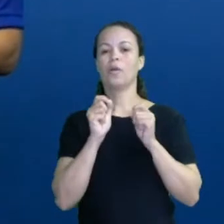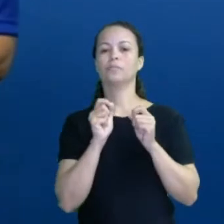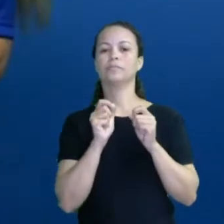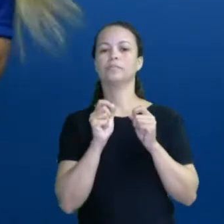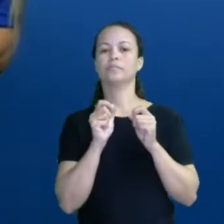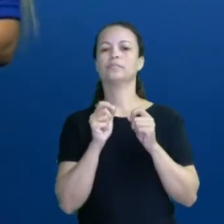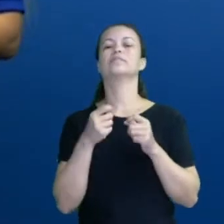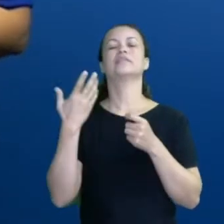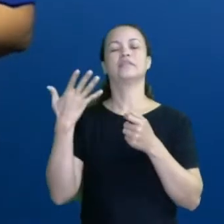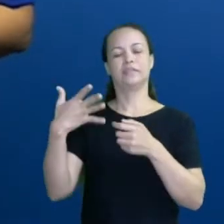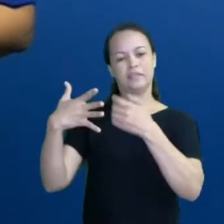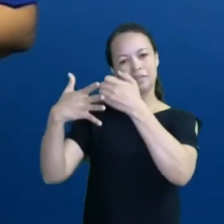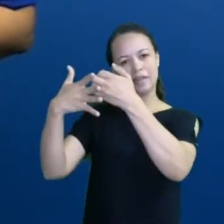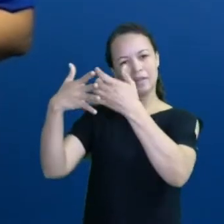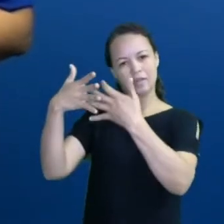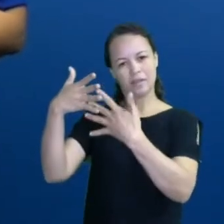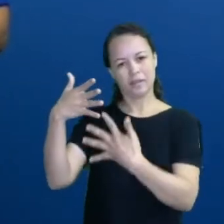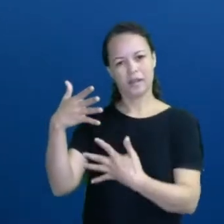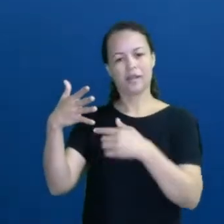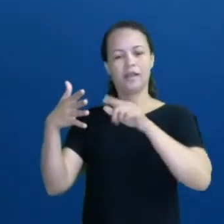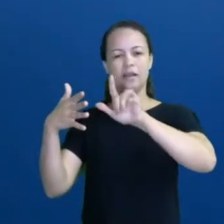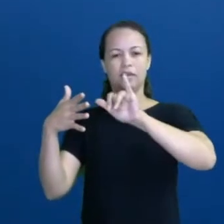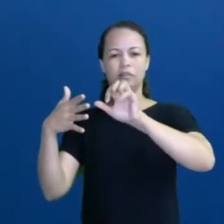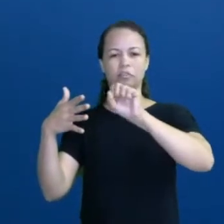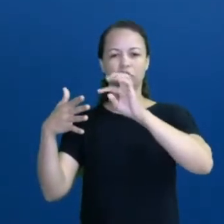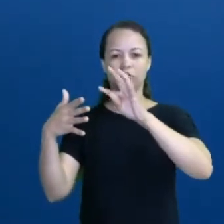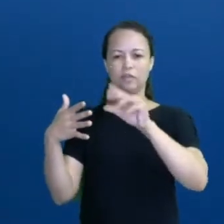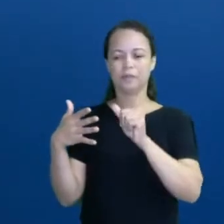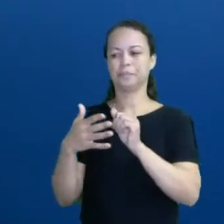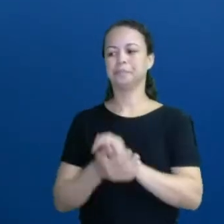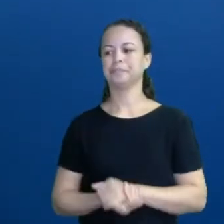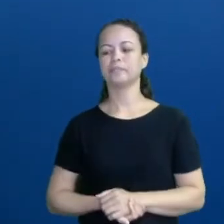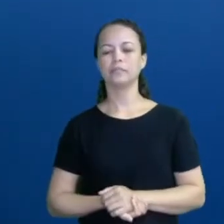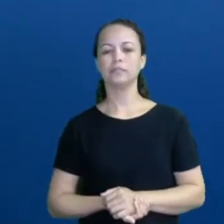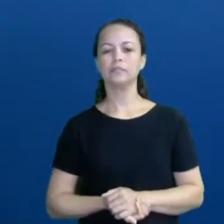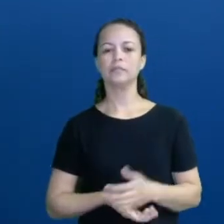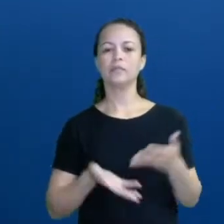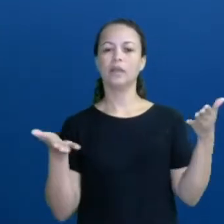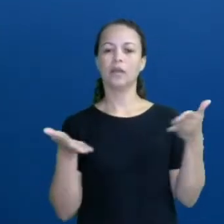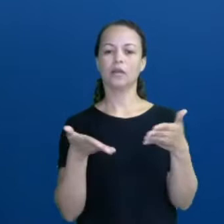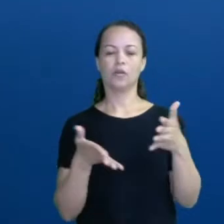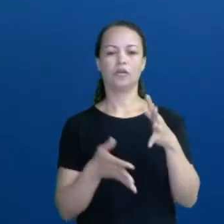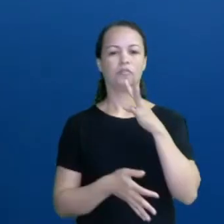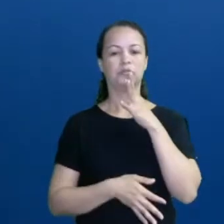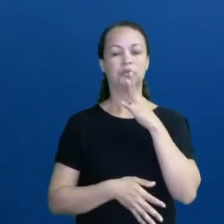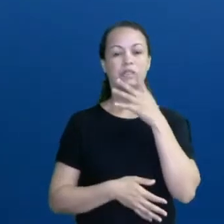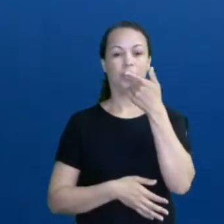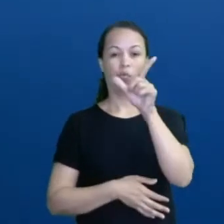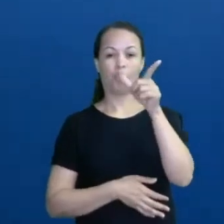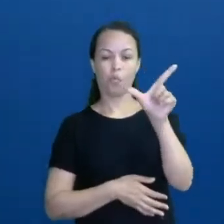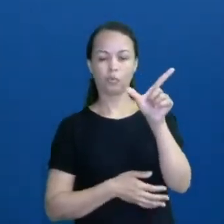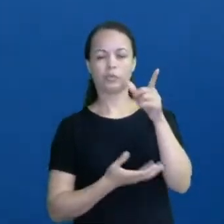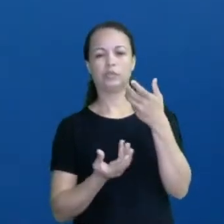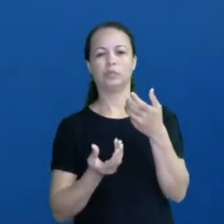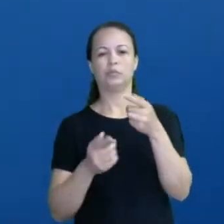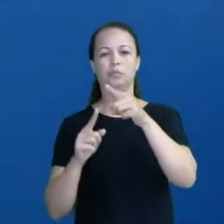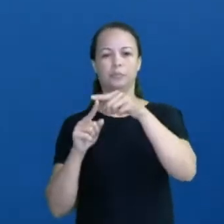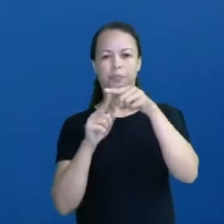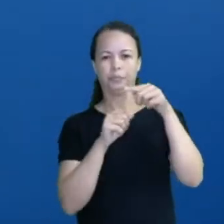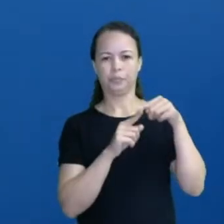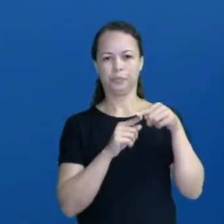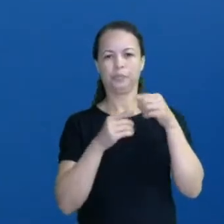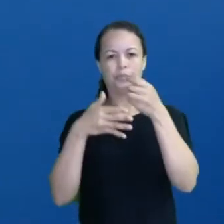Isso mesmo, esse daqui. Agora, vamos conhecer outros tipos de lista. Vê só, eu coloquei aqui